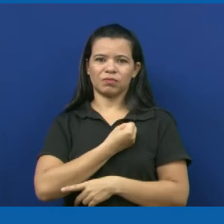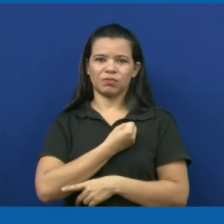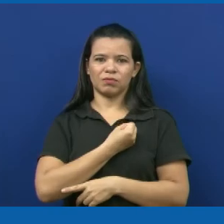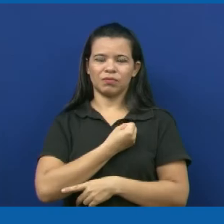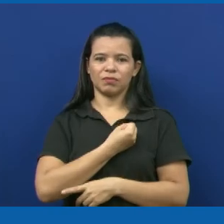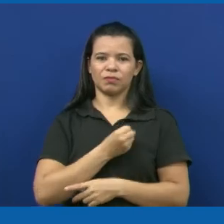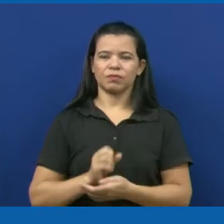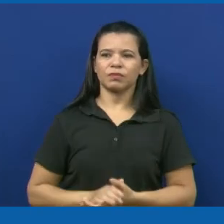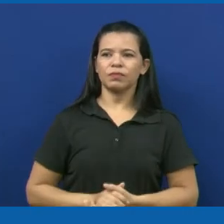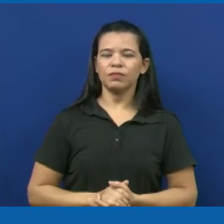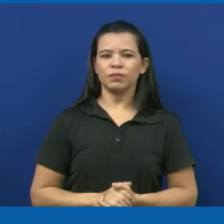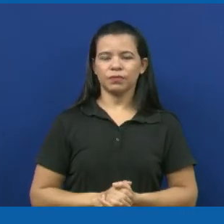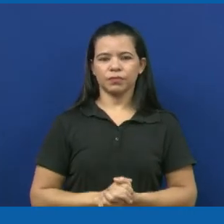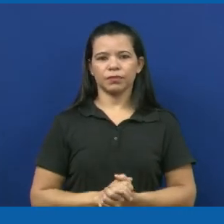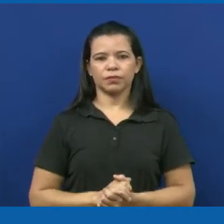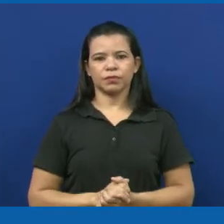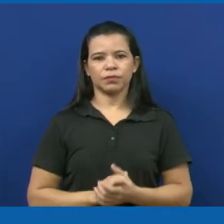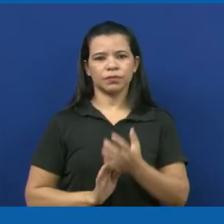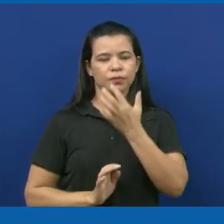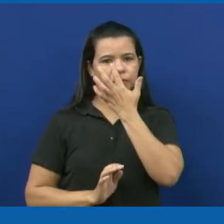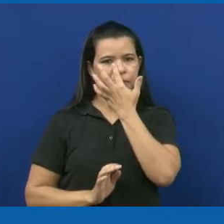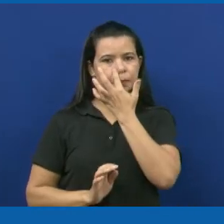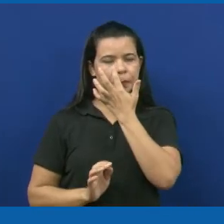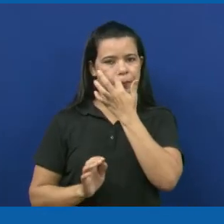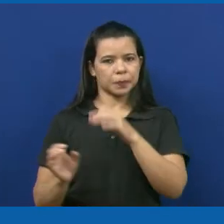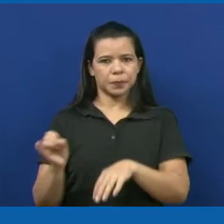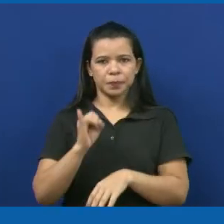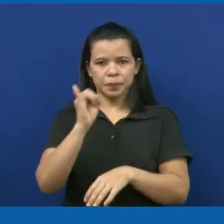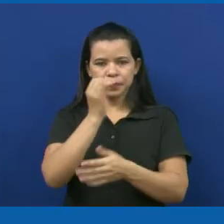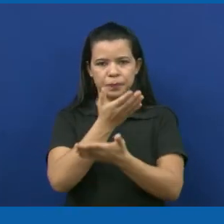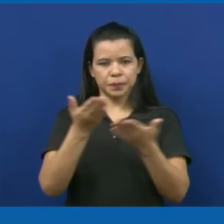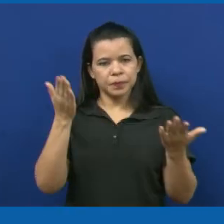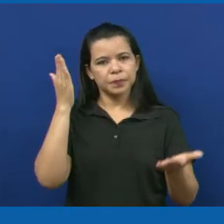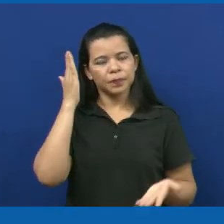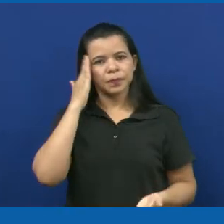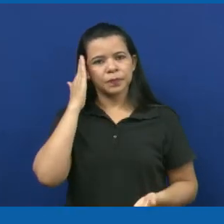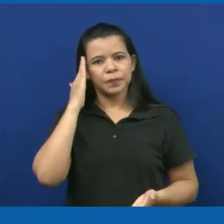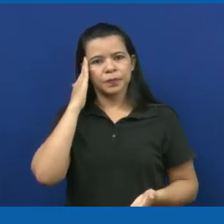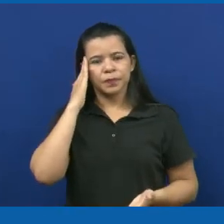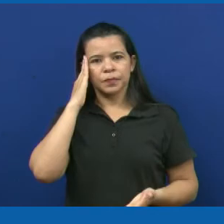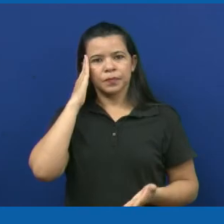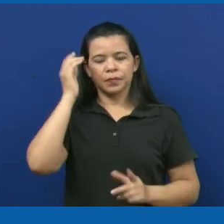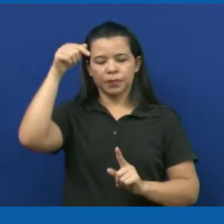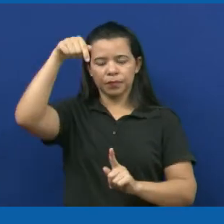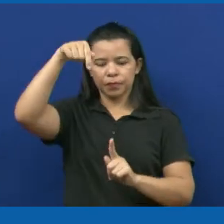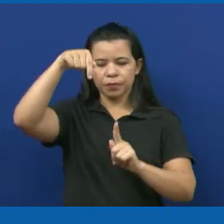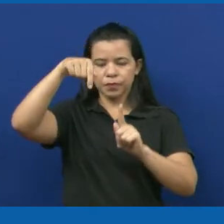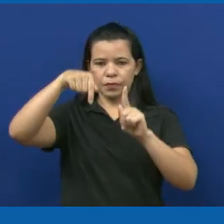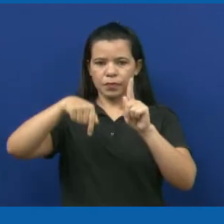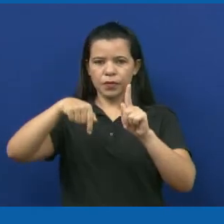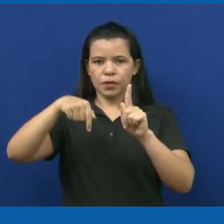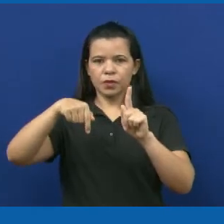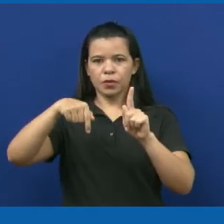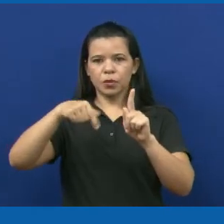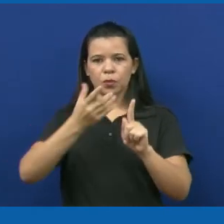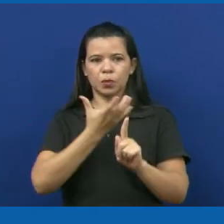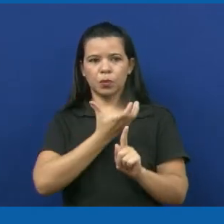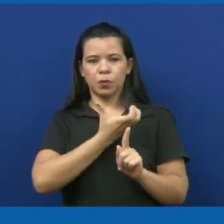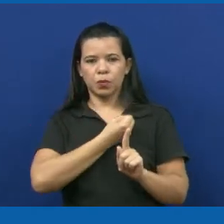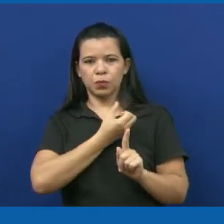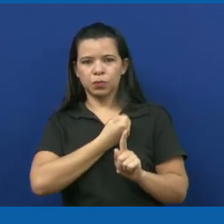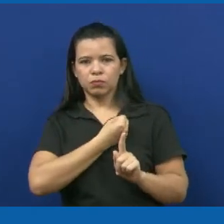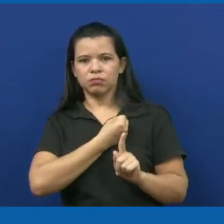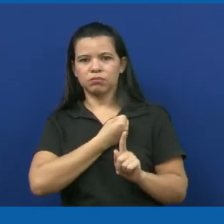uma observação muito importante, que nas grandezas inversamente proporcionais, os valores correspondentes estão sempre no